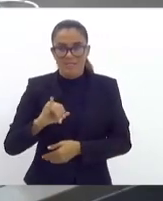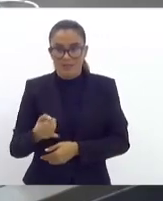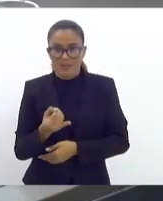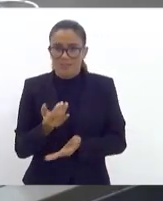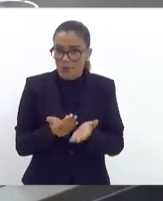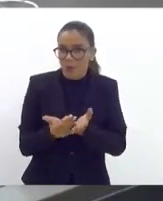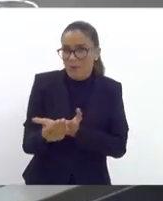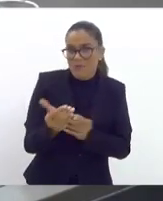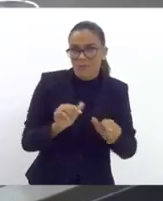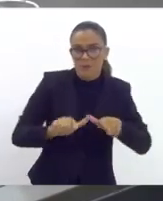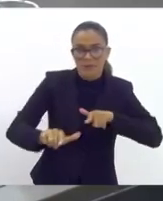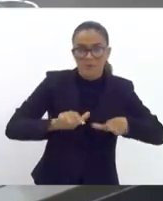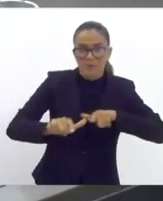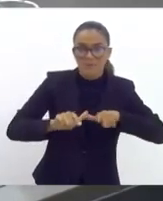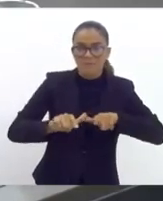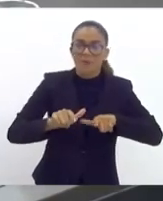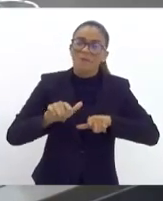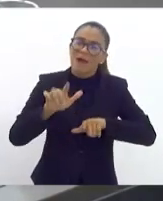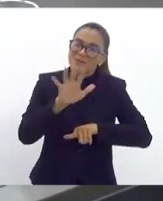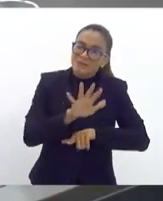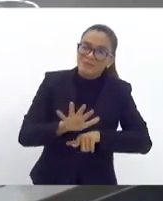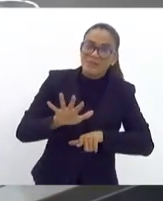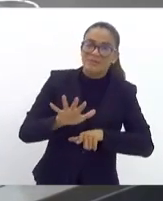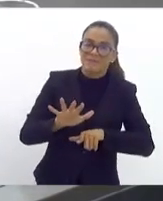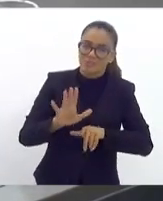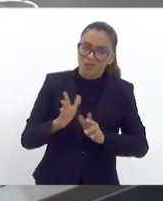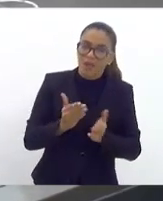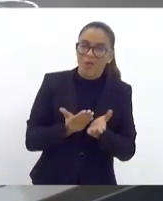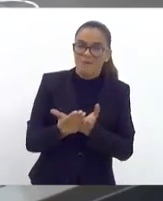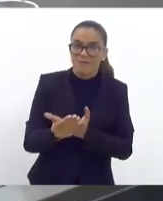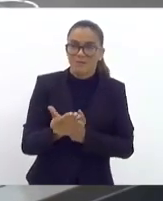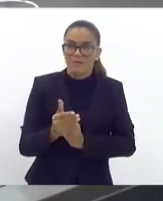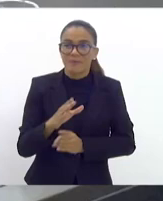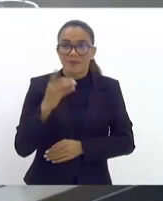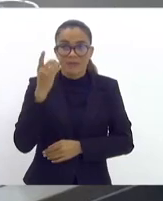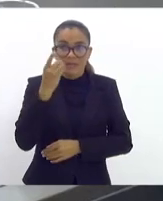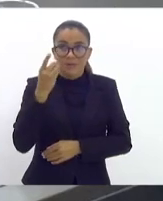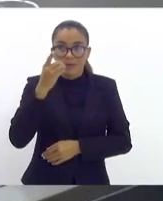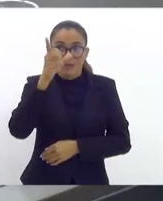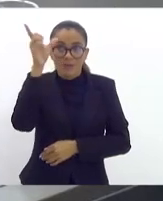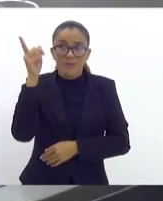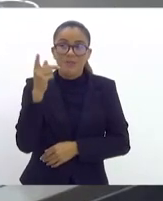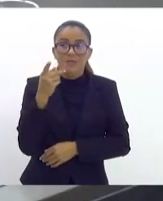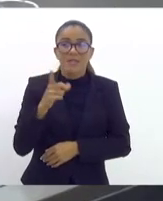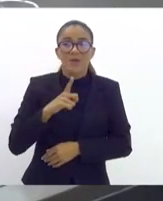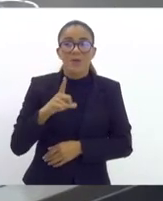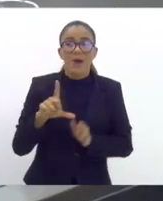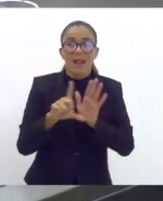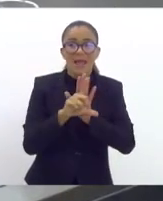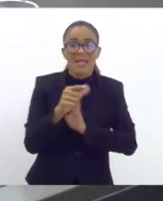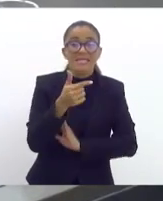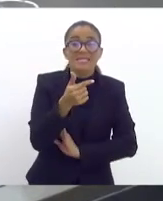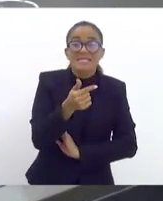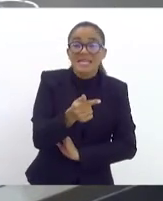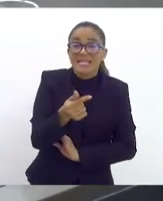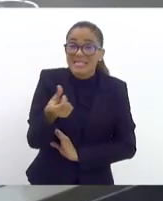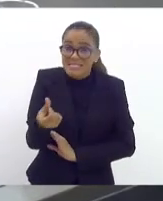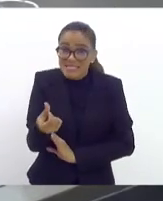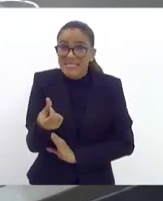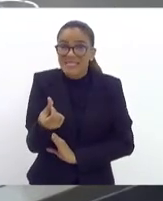trabalho ainda superficial mas já tá começando E aí Deputado Luiz Paulo a gente se depara aqui com uma lei de 76